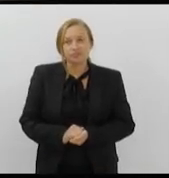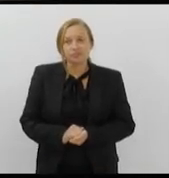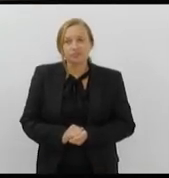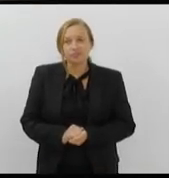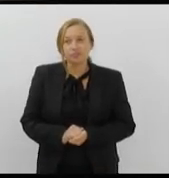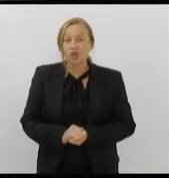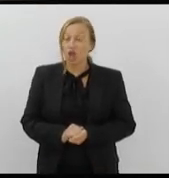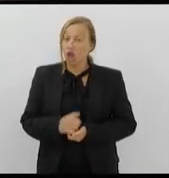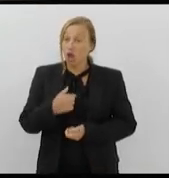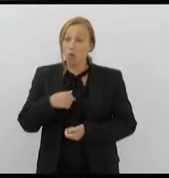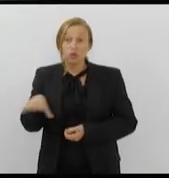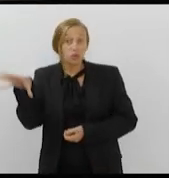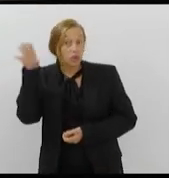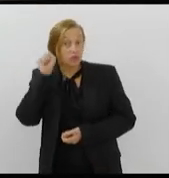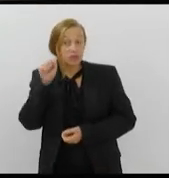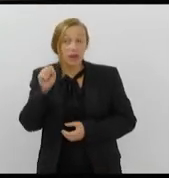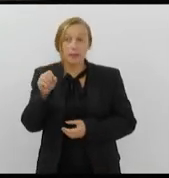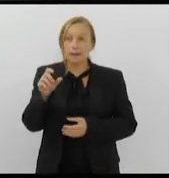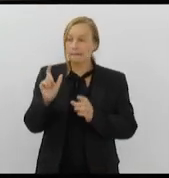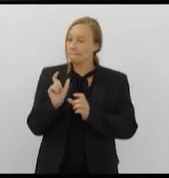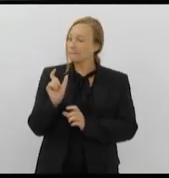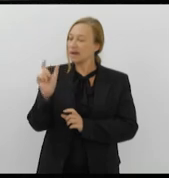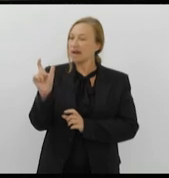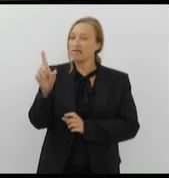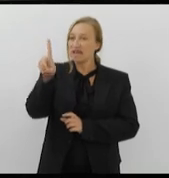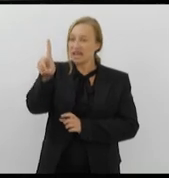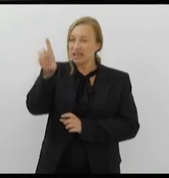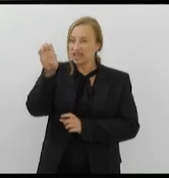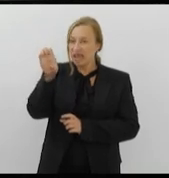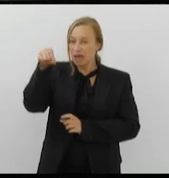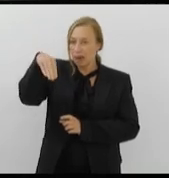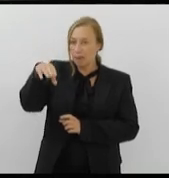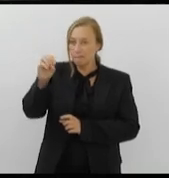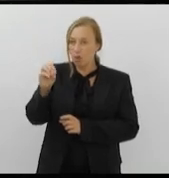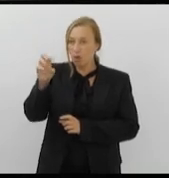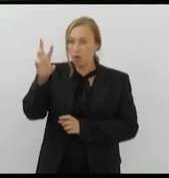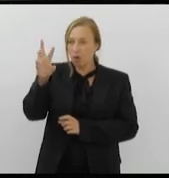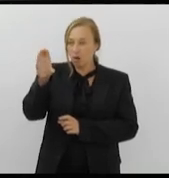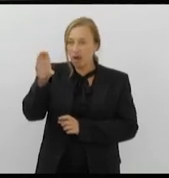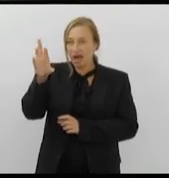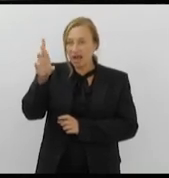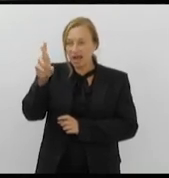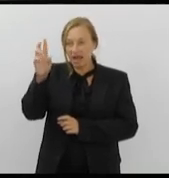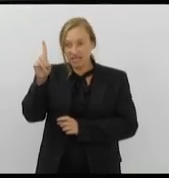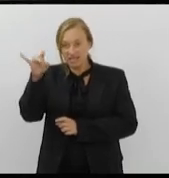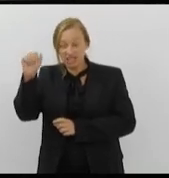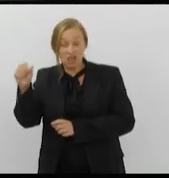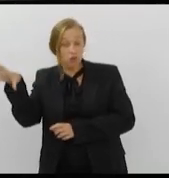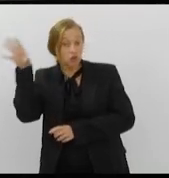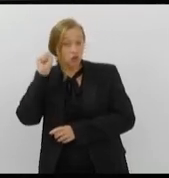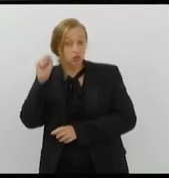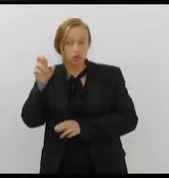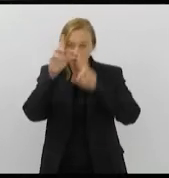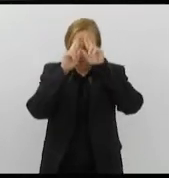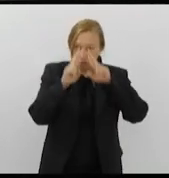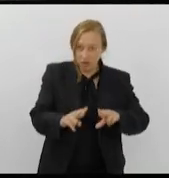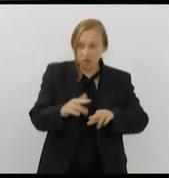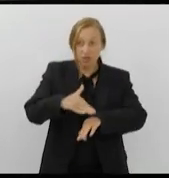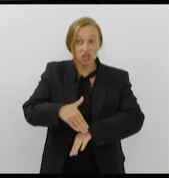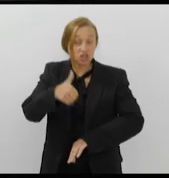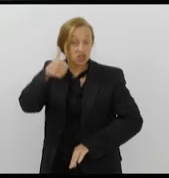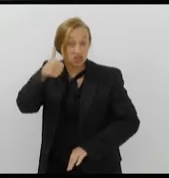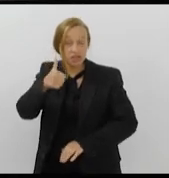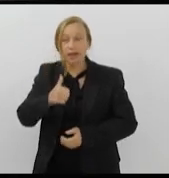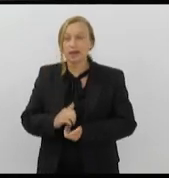Eu, quando ouço a palavra democracia, eu ouço a palavra respeito, eu ouço a palavra dignidade,